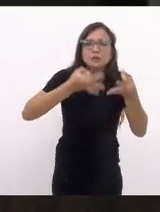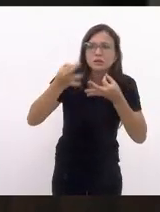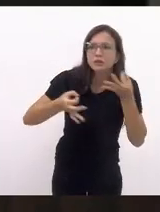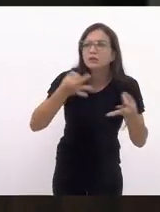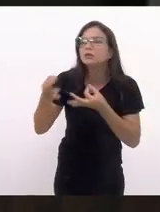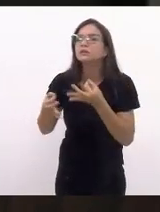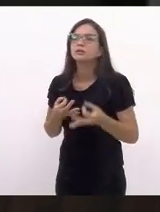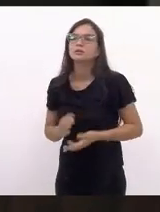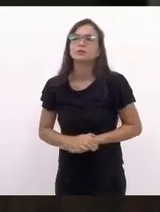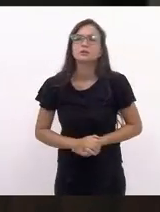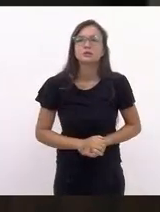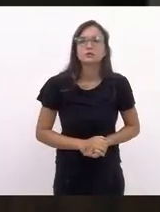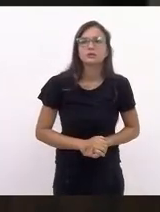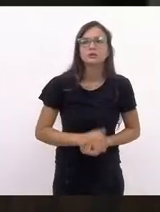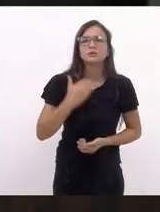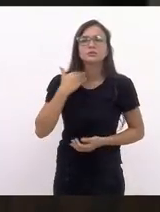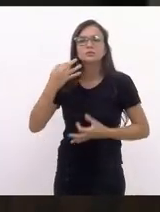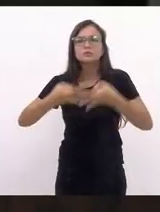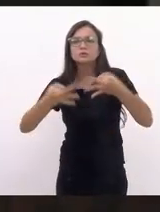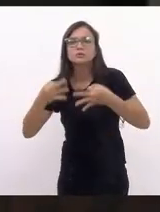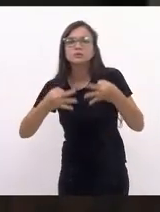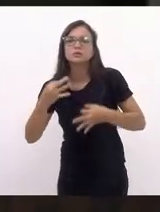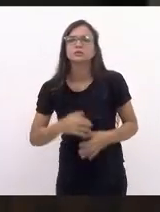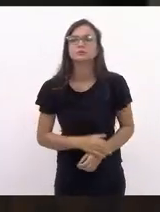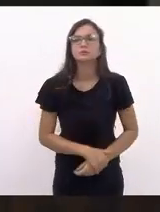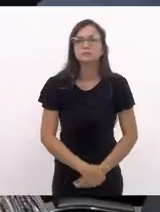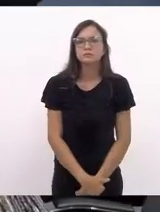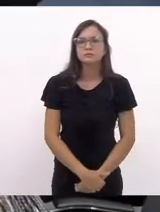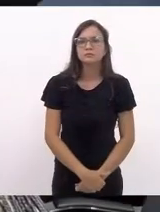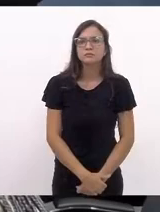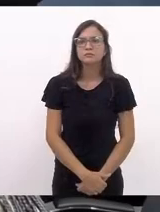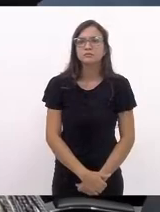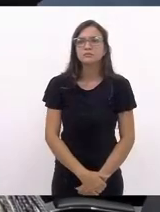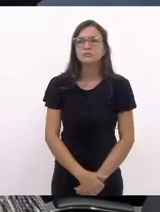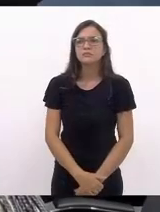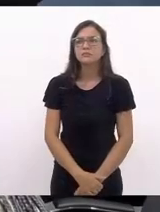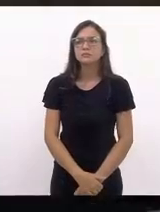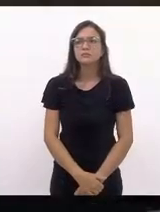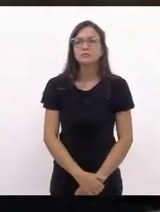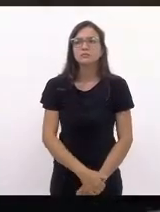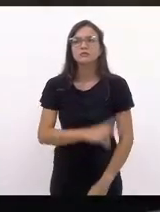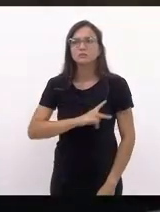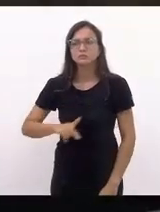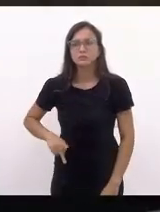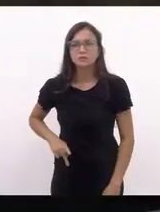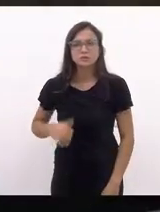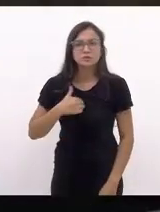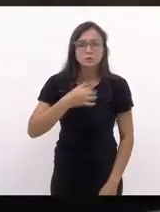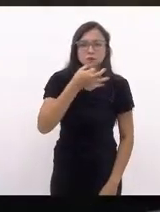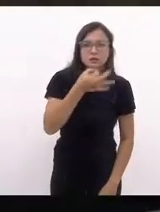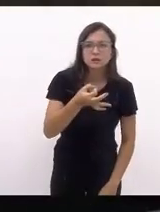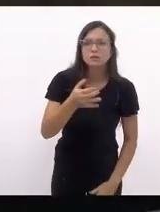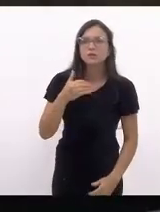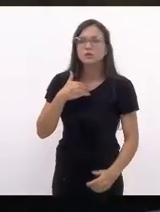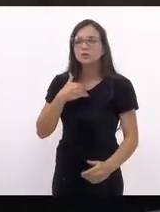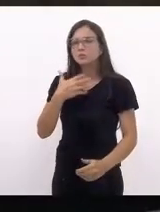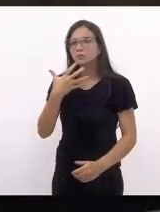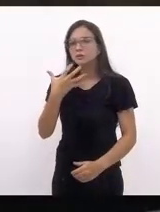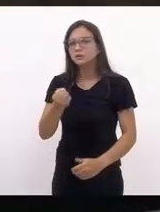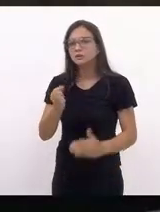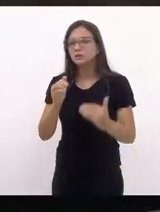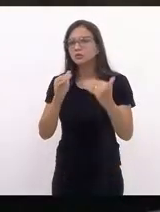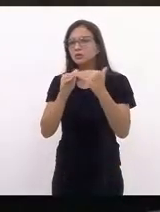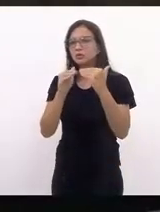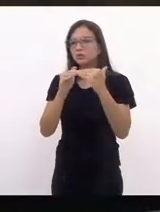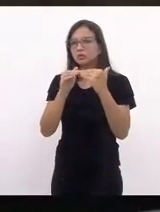pela comissão de concessão Justiça do estado o massa coletiva sobre os dentes parecerem fora por favor vendas de plena Obrigado por